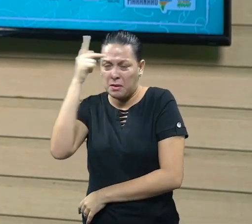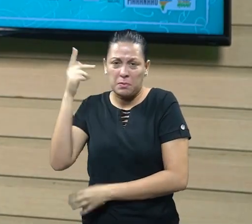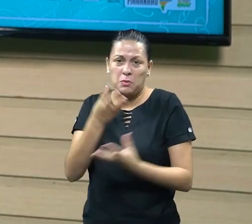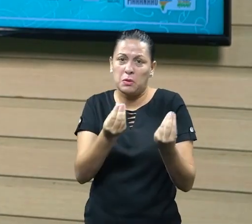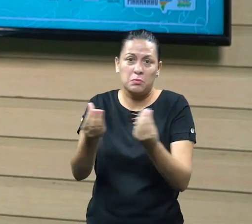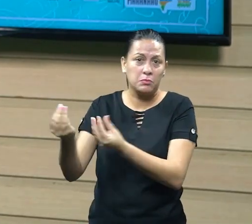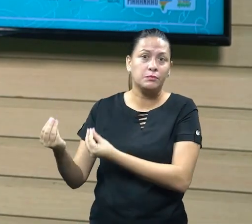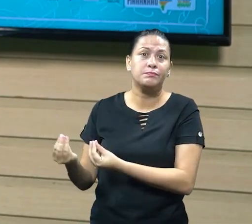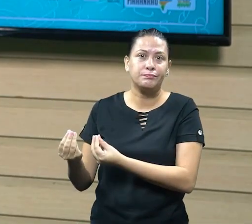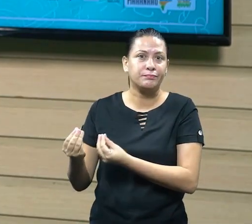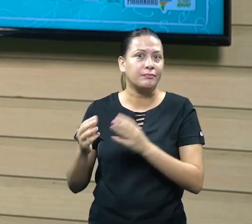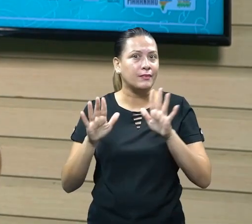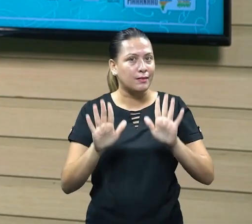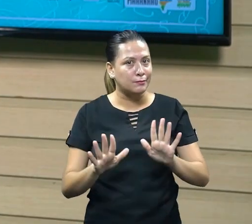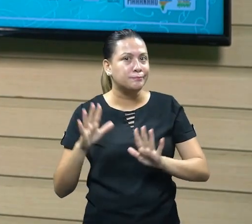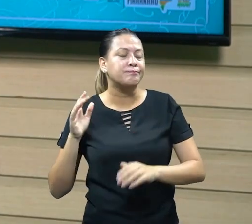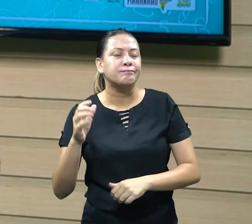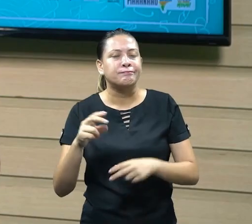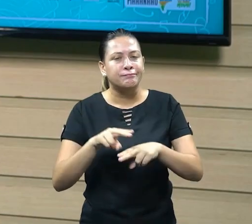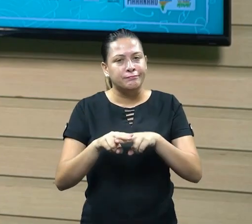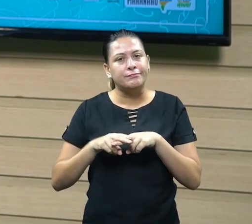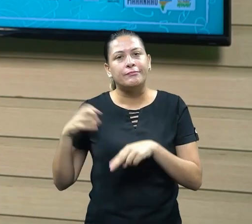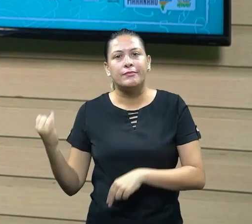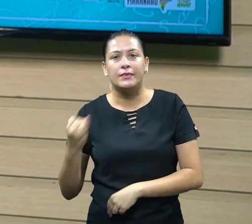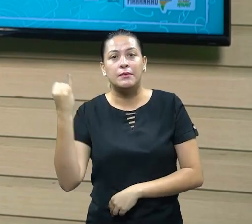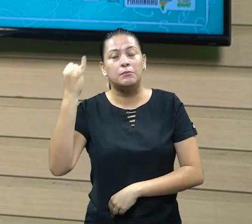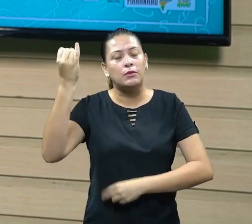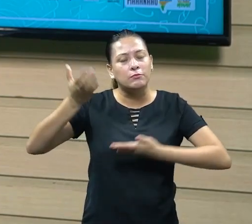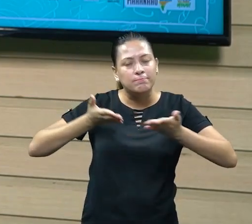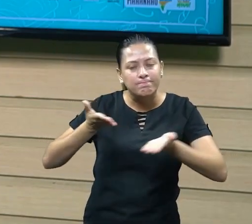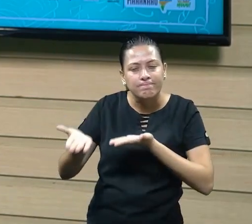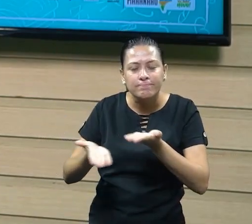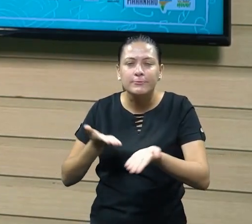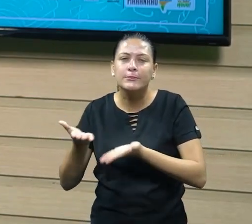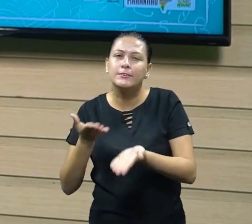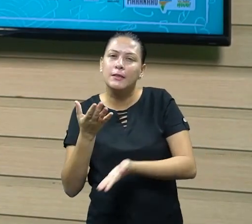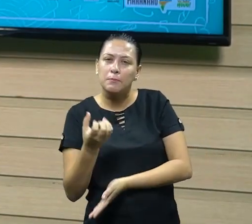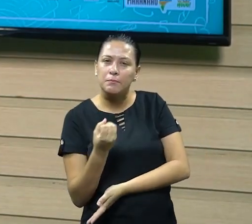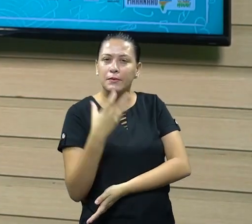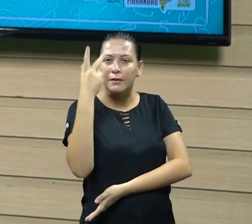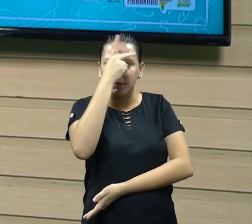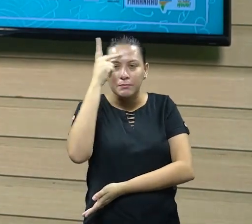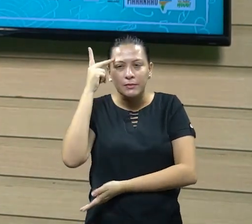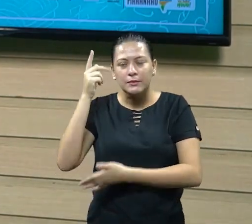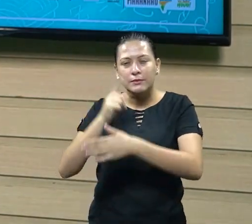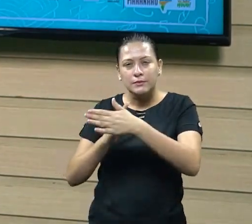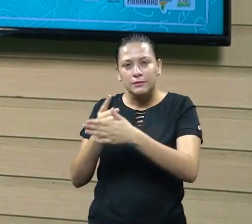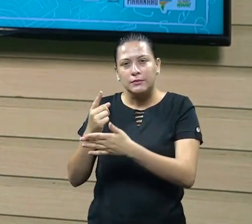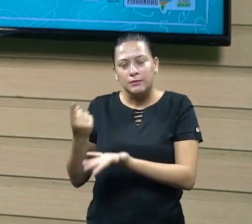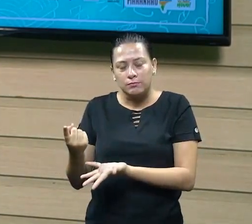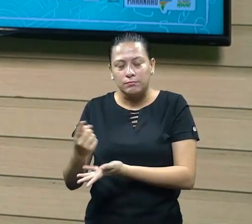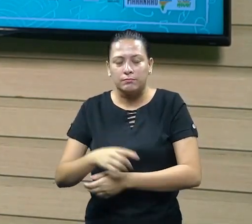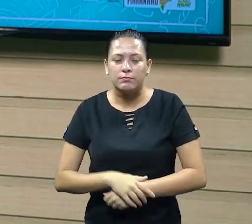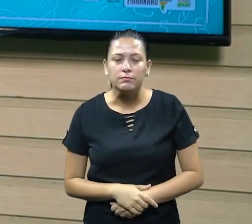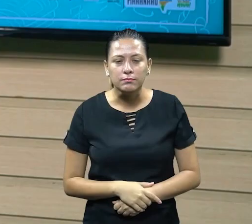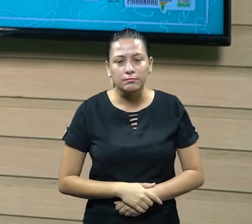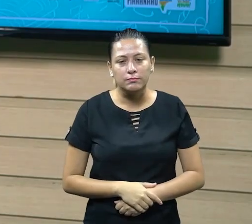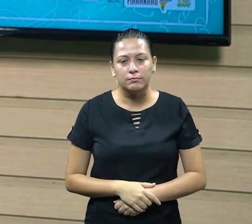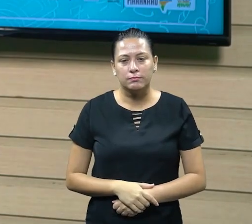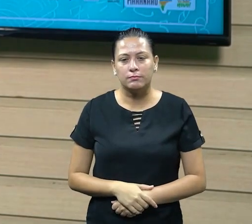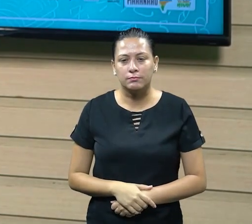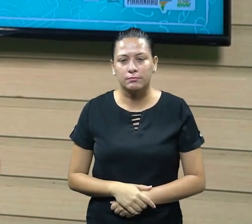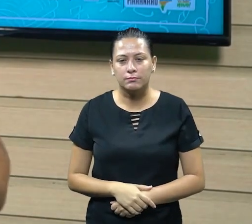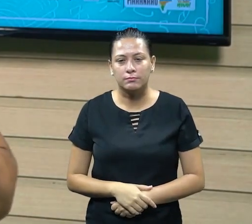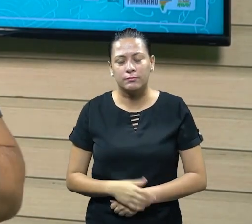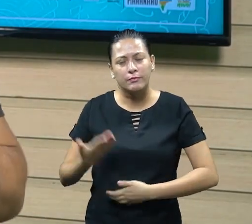importante tratar bem o teu cliente, de 1 para 10. Então, o focar o cliente, oferecer diferenciais competitivos, agradar esse